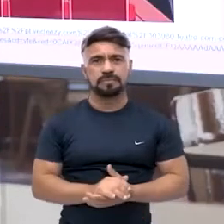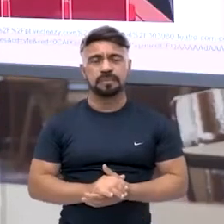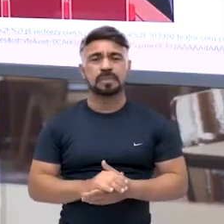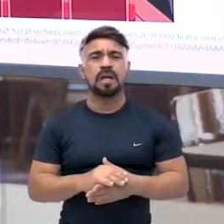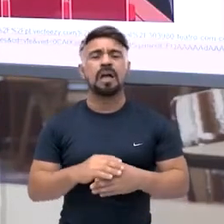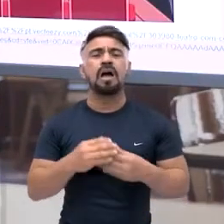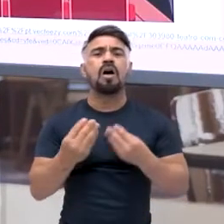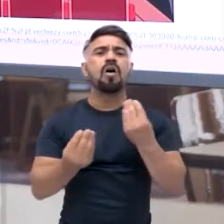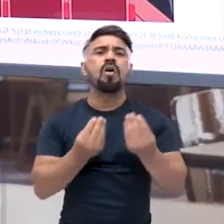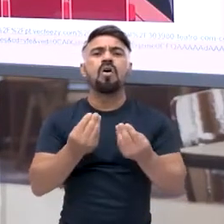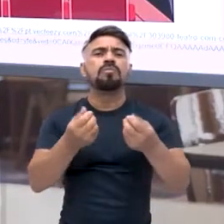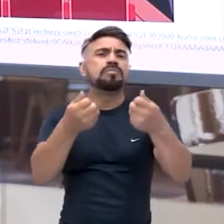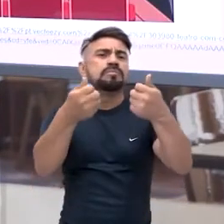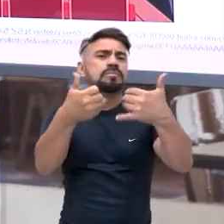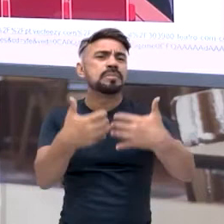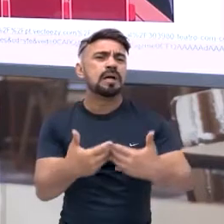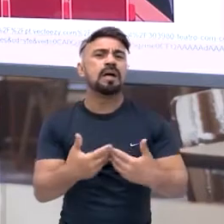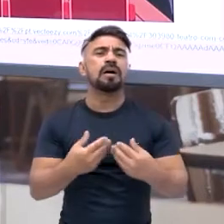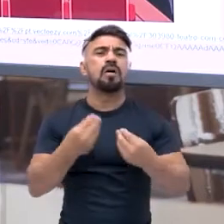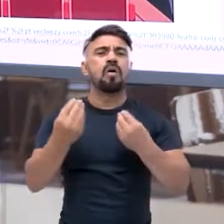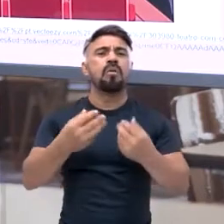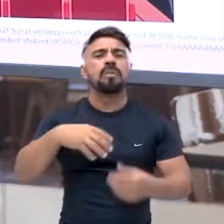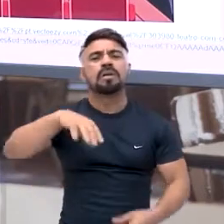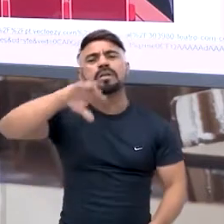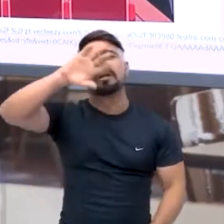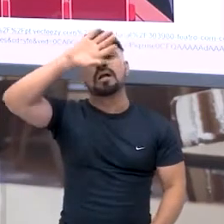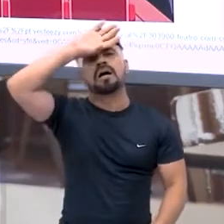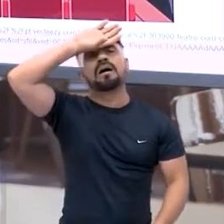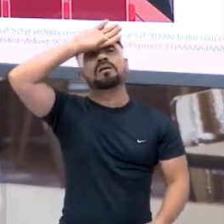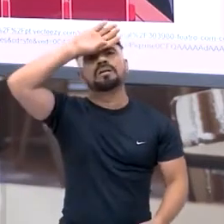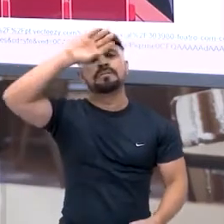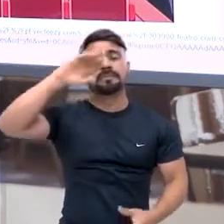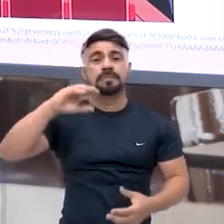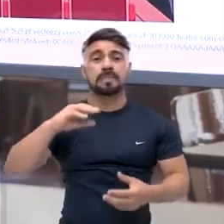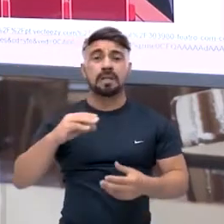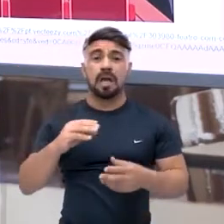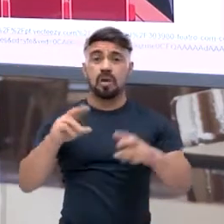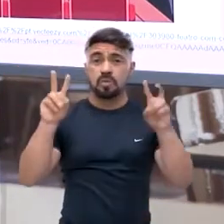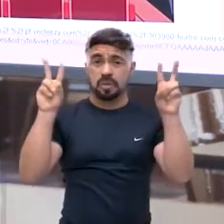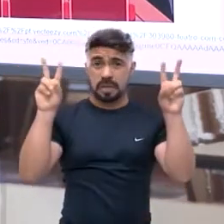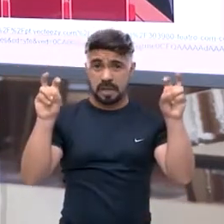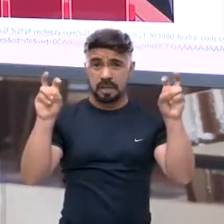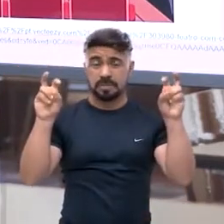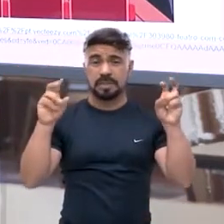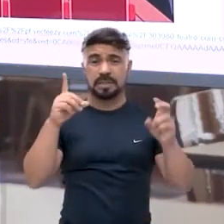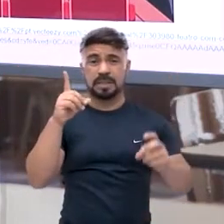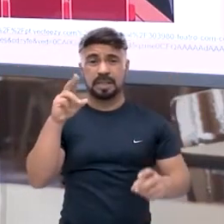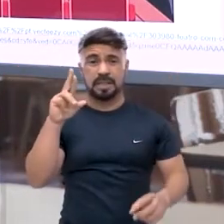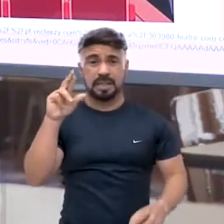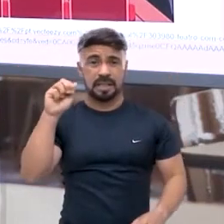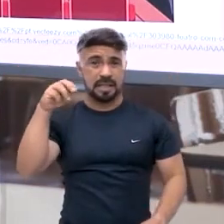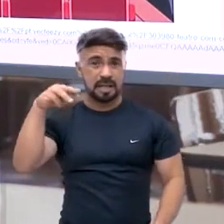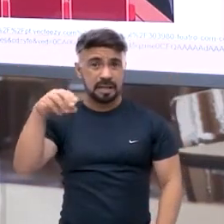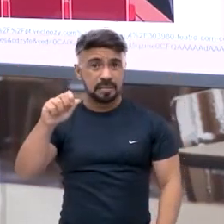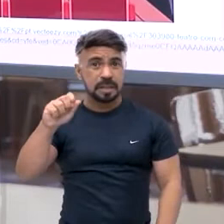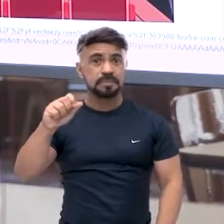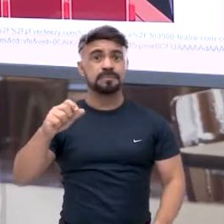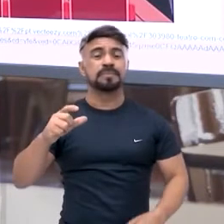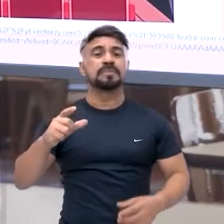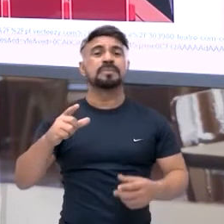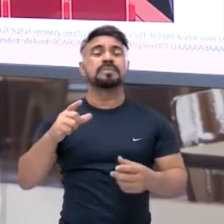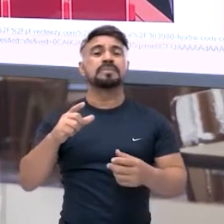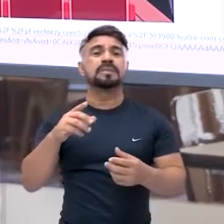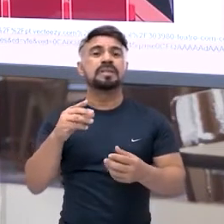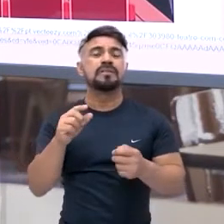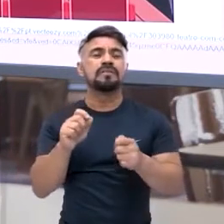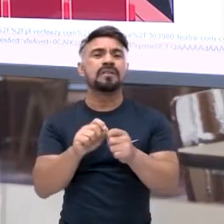Isso mesmo, vamos falar um pouquinho sobre drama. Agora, para falar sobre o texto dramático, meus queridos,